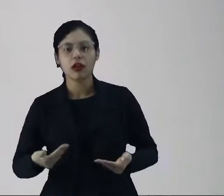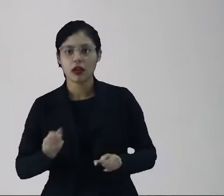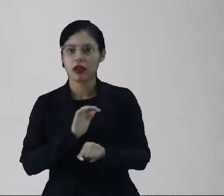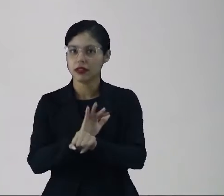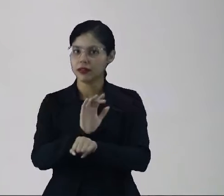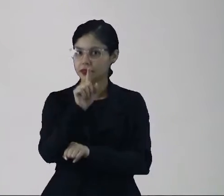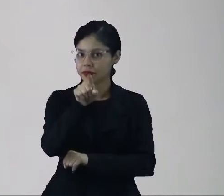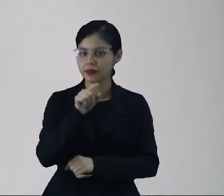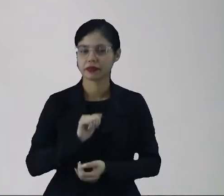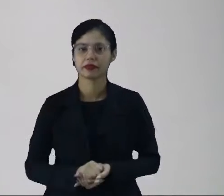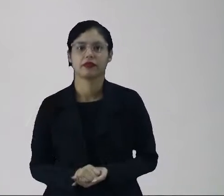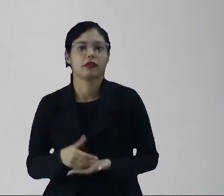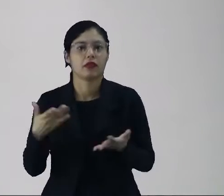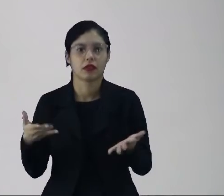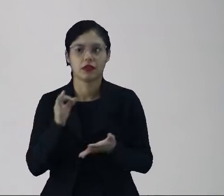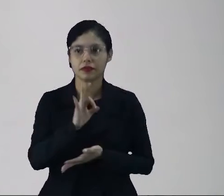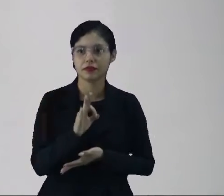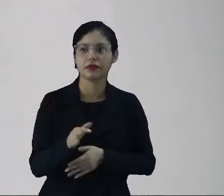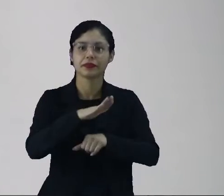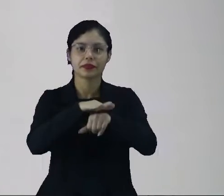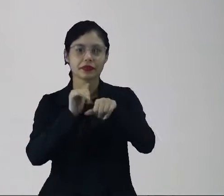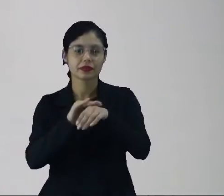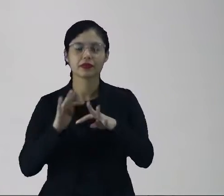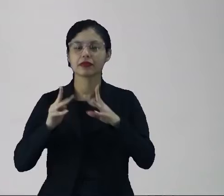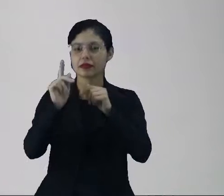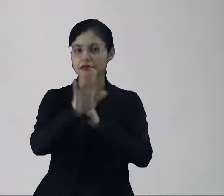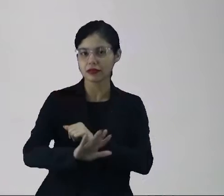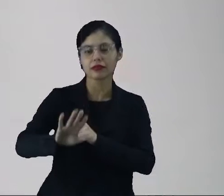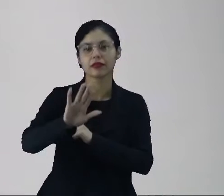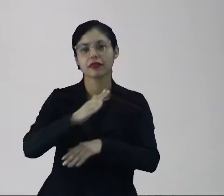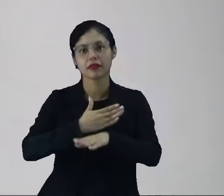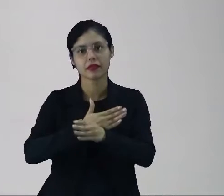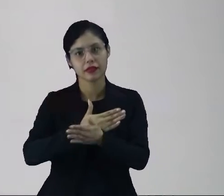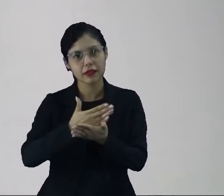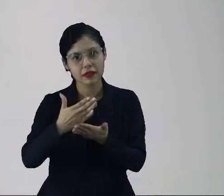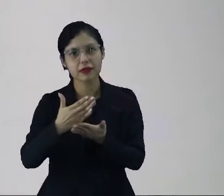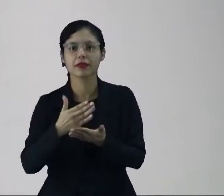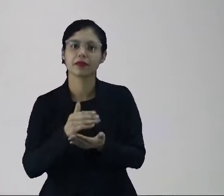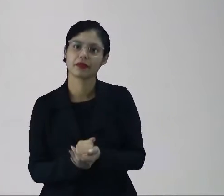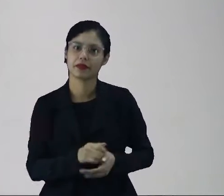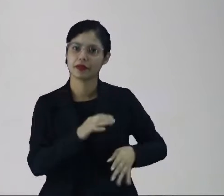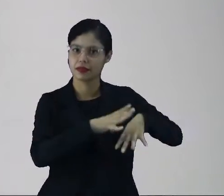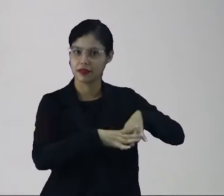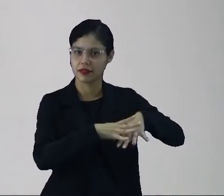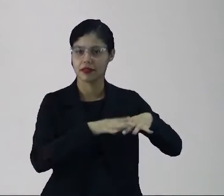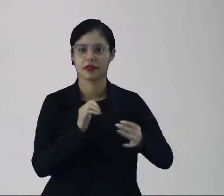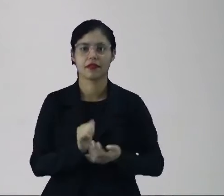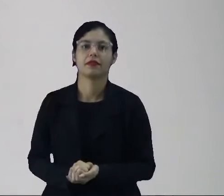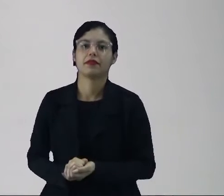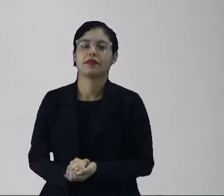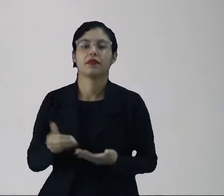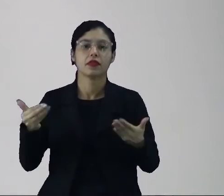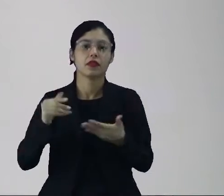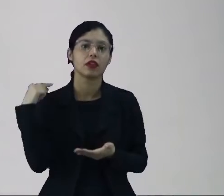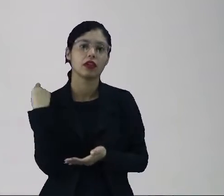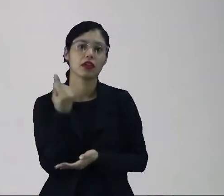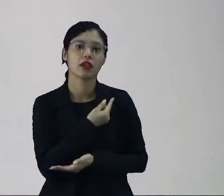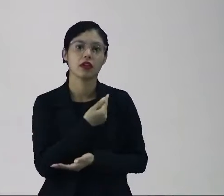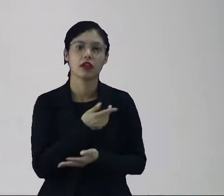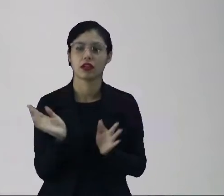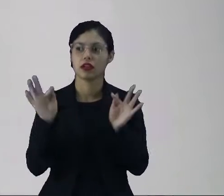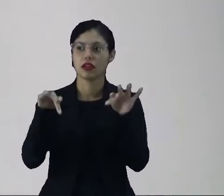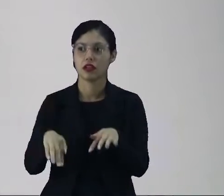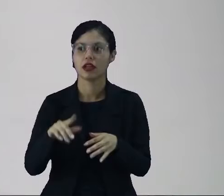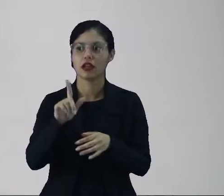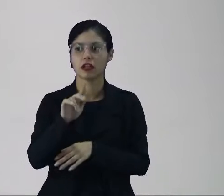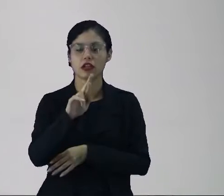certinho e aí chama a galera vamos começar a nossa parte da Matemática Hoje a gente vai concluir